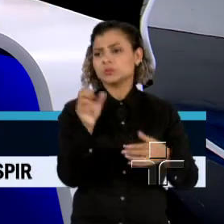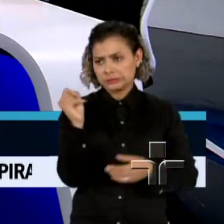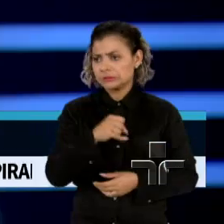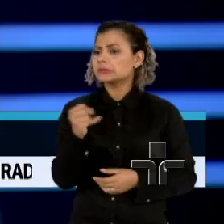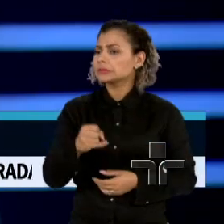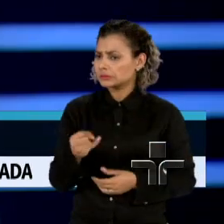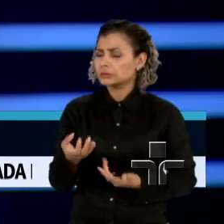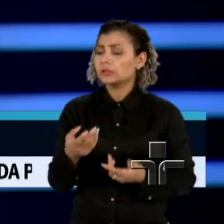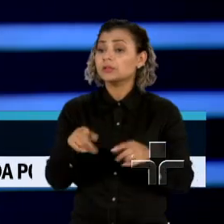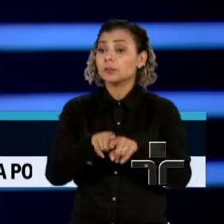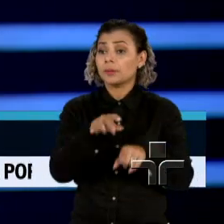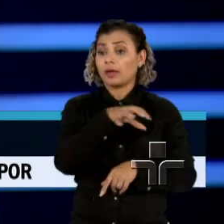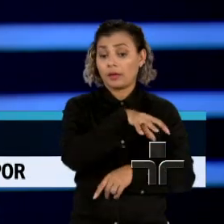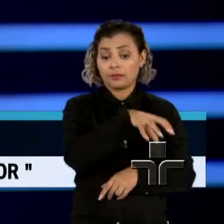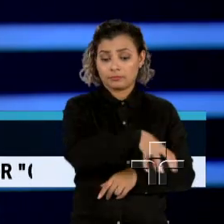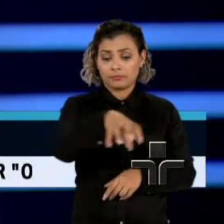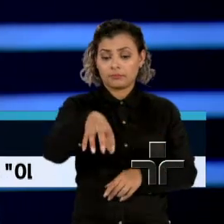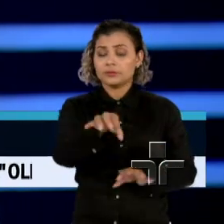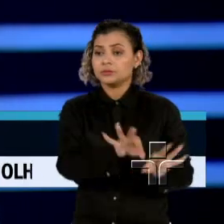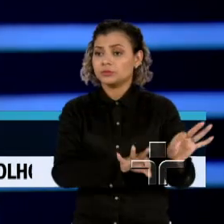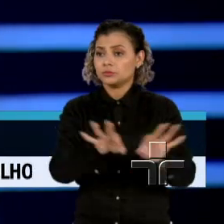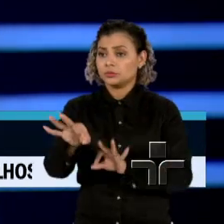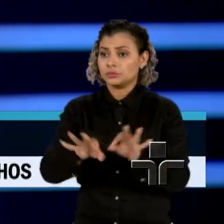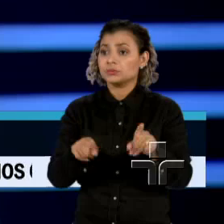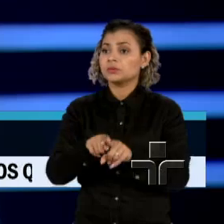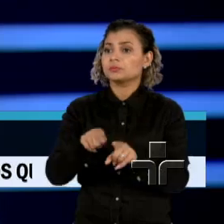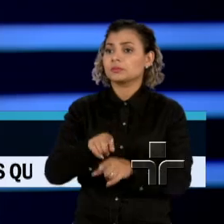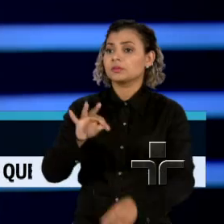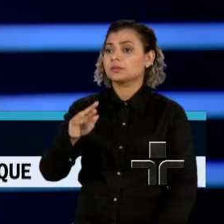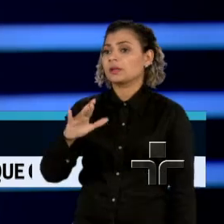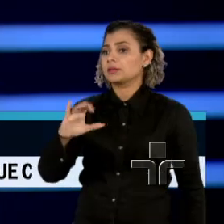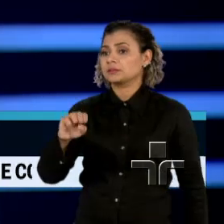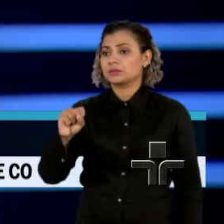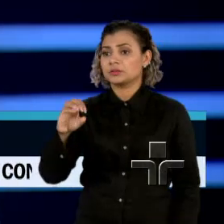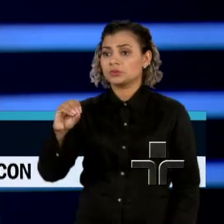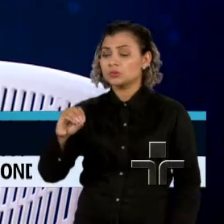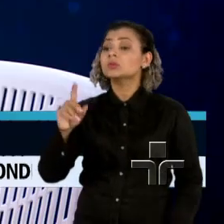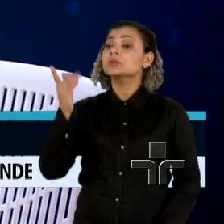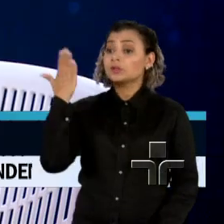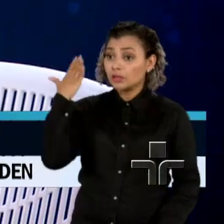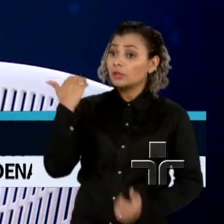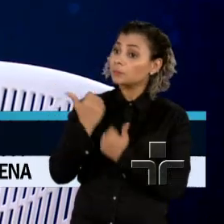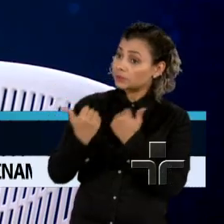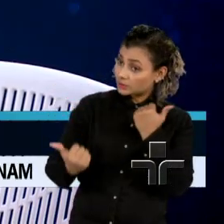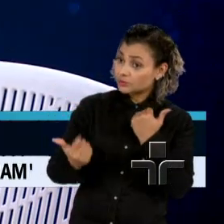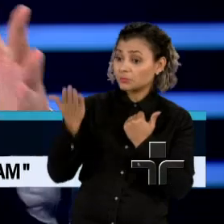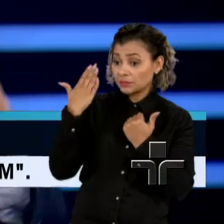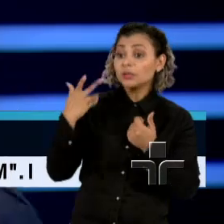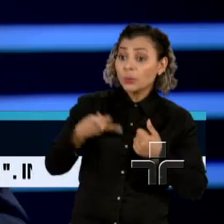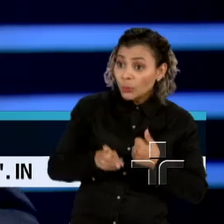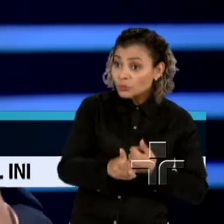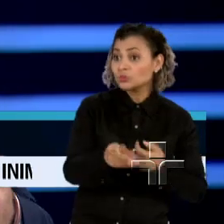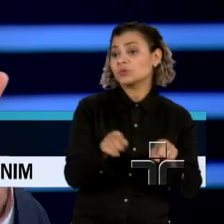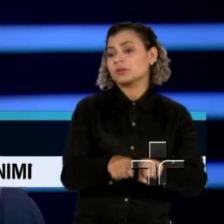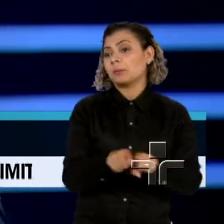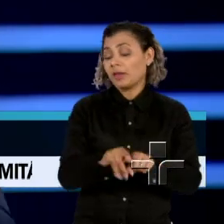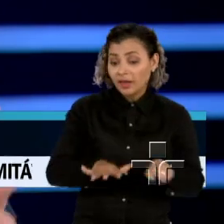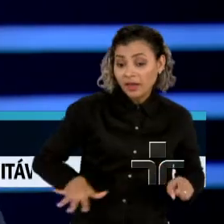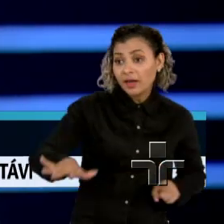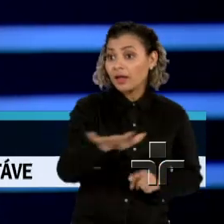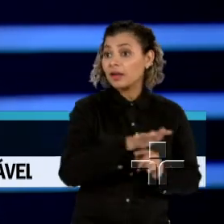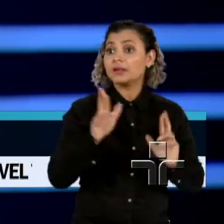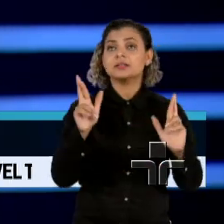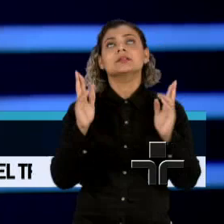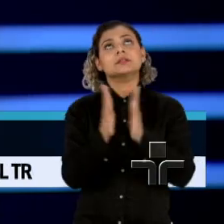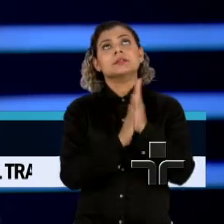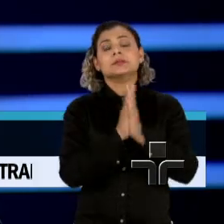Na área de infraestruturas, concessões, etc. Inclusive o Tarcísio, o ministro, era ministro anterior. Ou seja, nessa área, que é o que a gente comemorou nesse